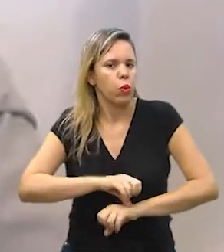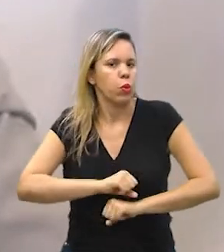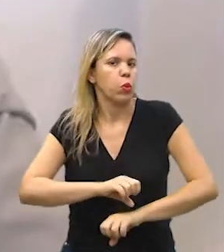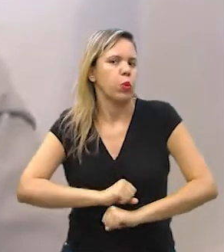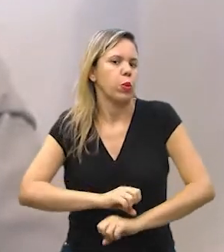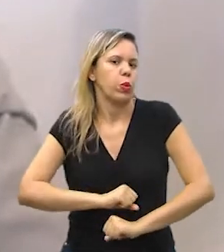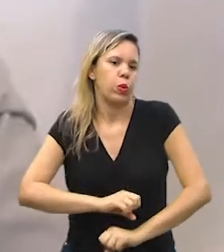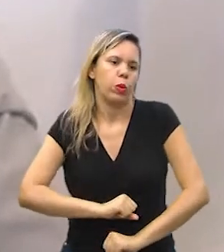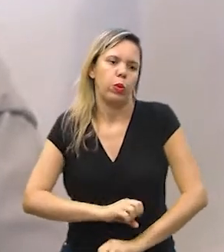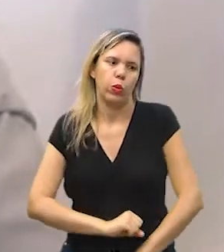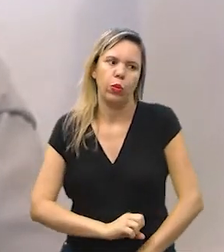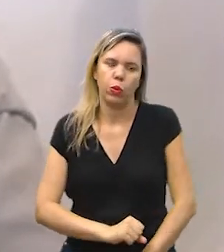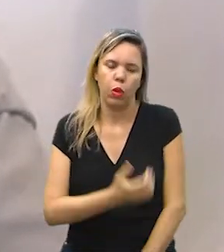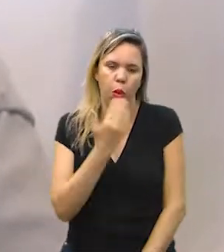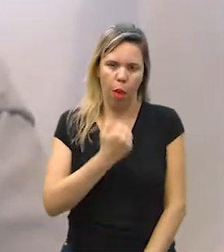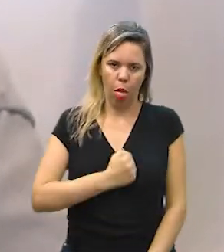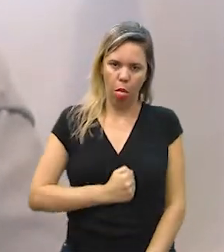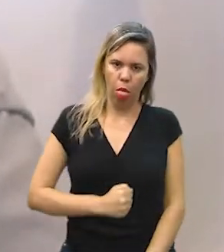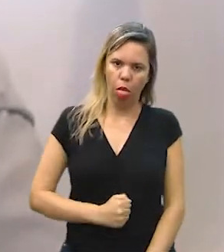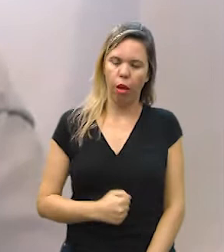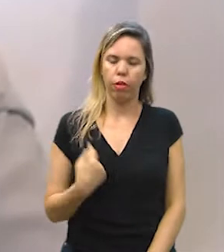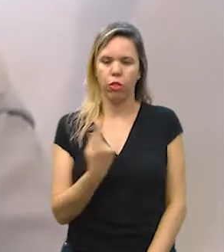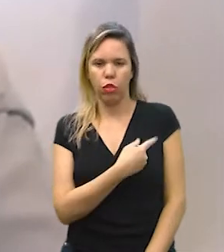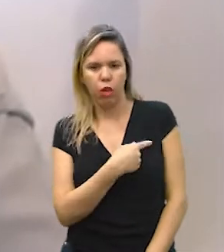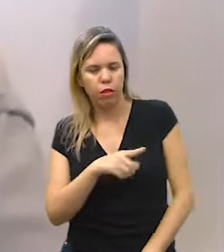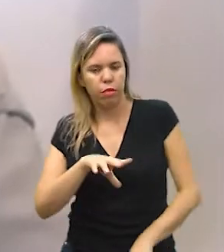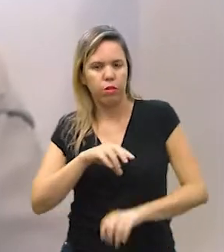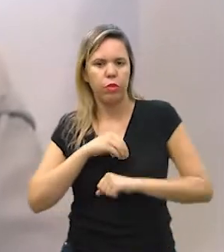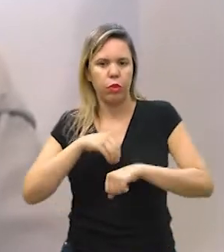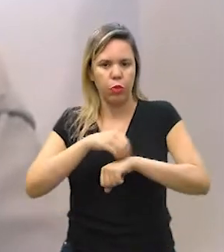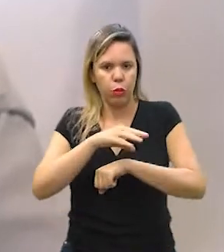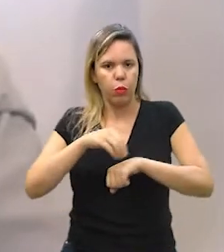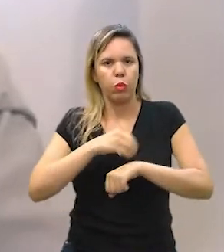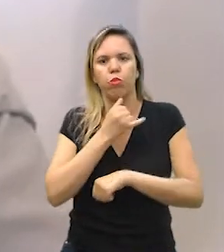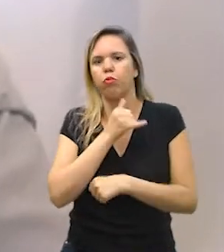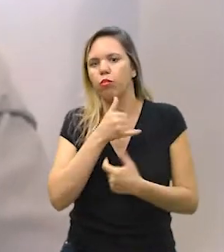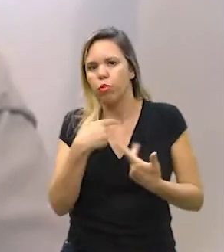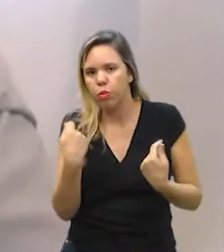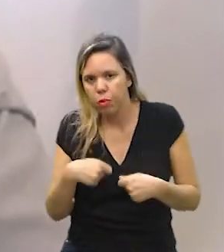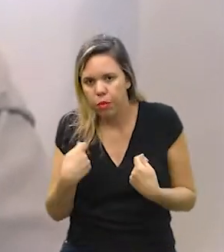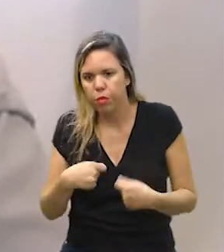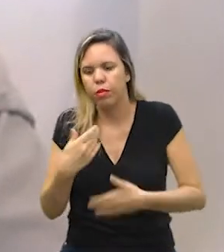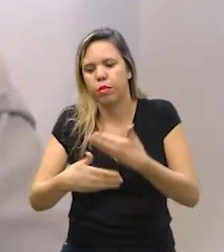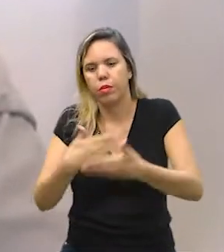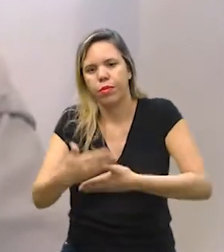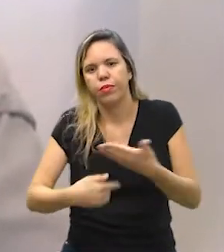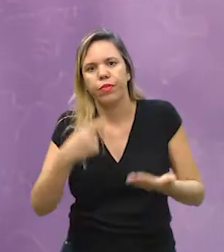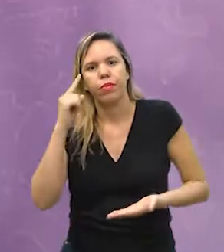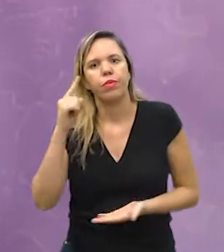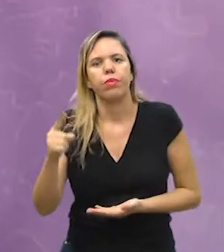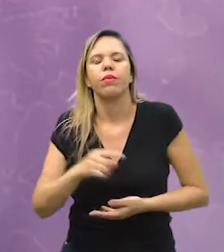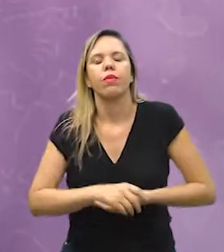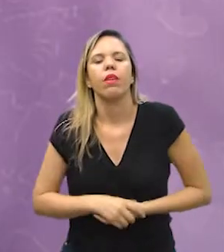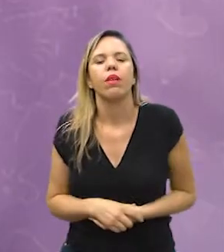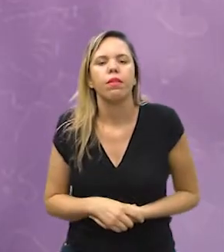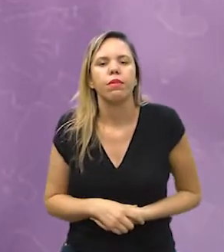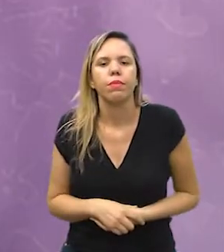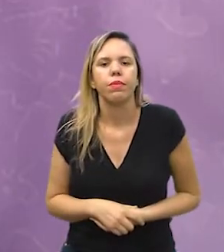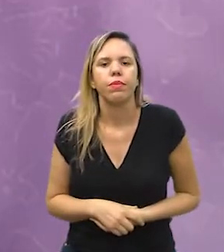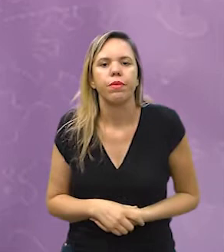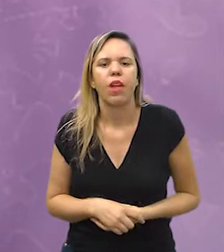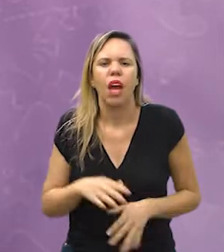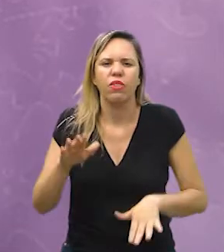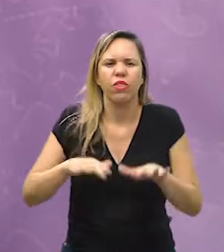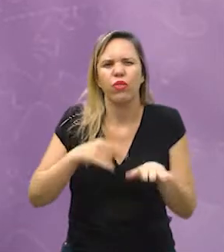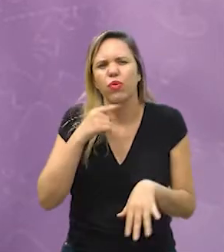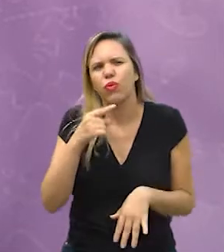daquilo que nós comemos. Então, ele vai dar para nós a energia que necessitamos para o dia a dia. Agora, doutor, às vezes a gente